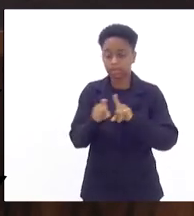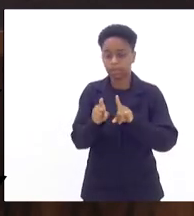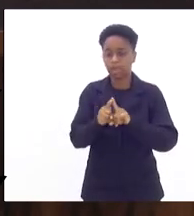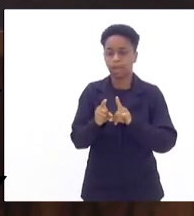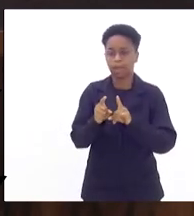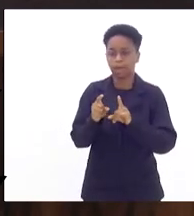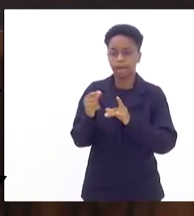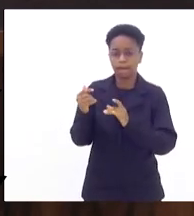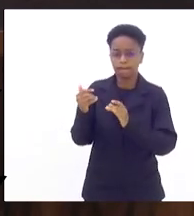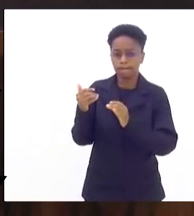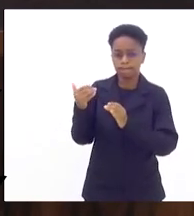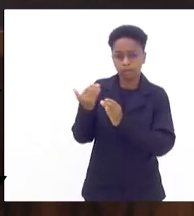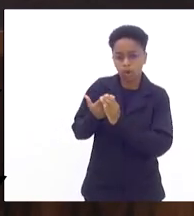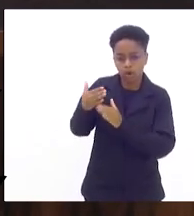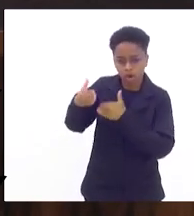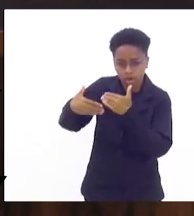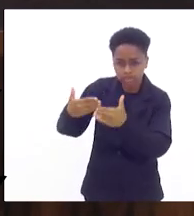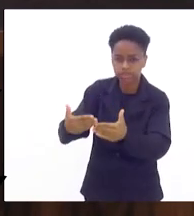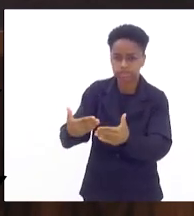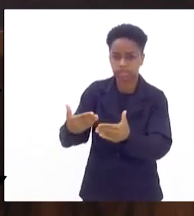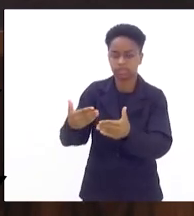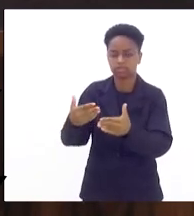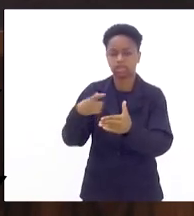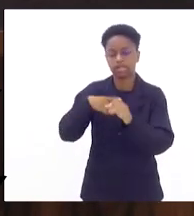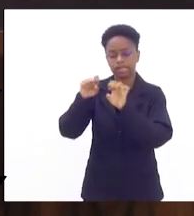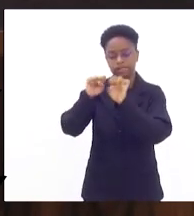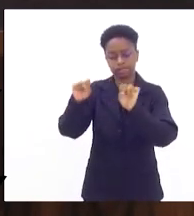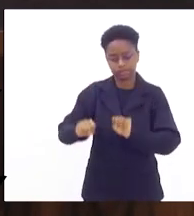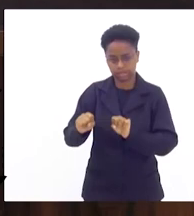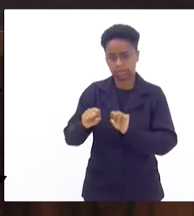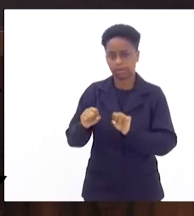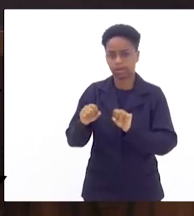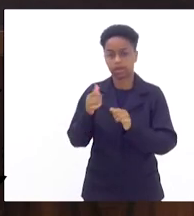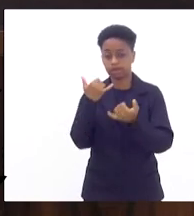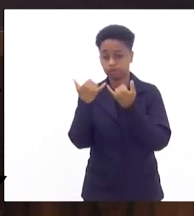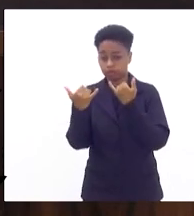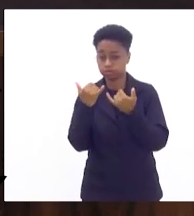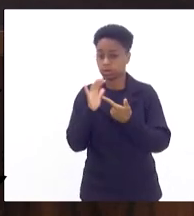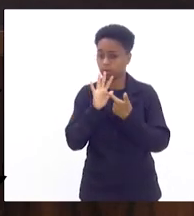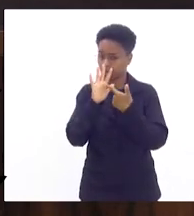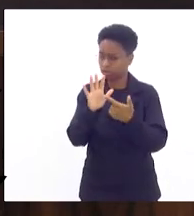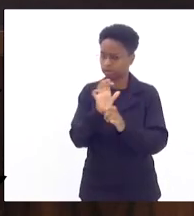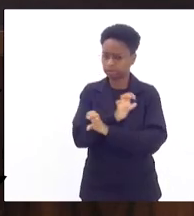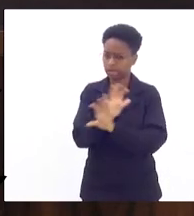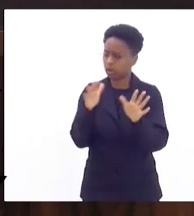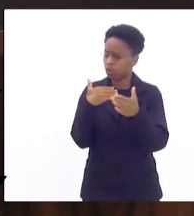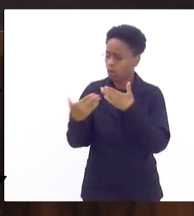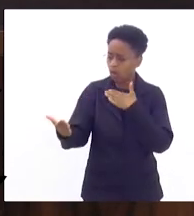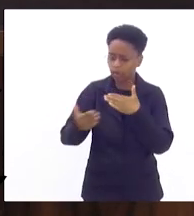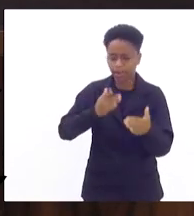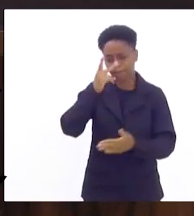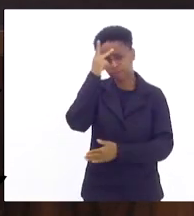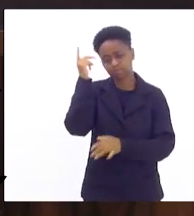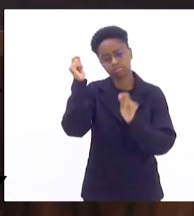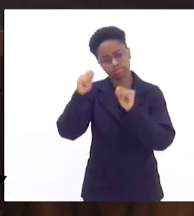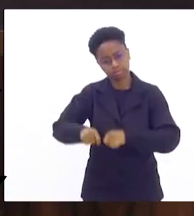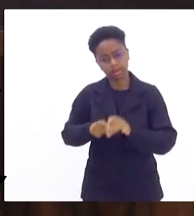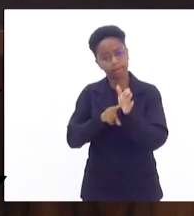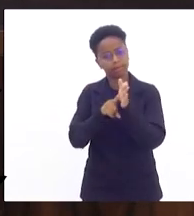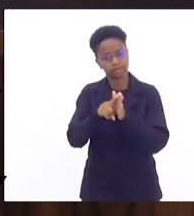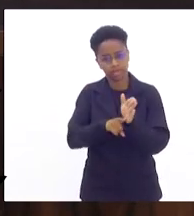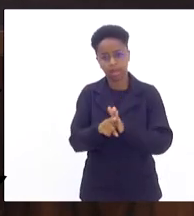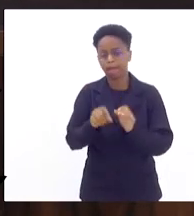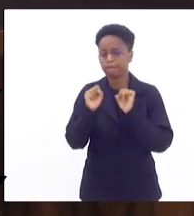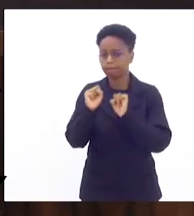né, os processos SEI, no Sistema Eletrônico de Informações, eles estão abertos, então qualquer cidadão pode fazer, pode ter acesso e